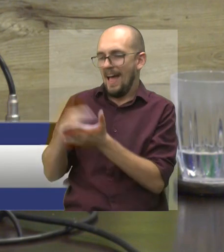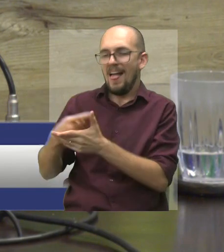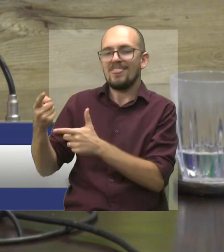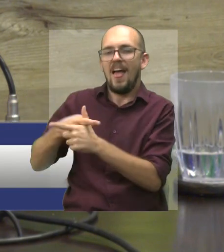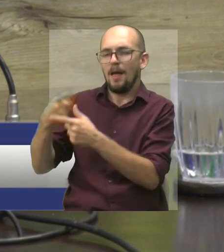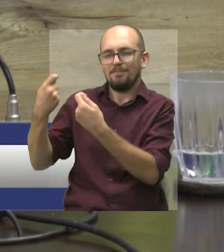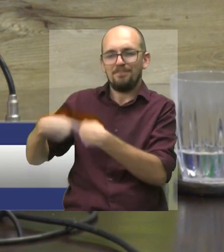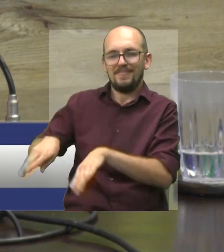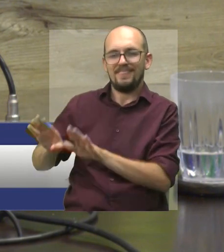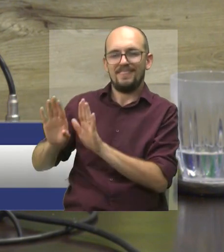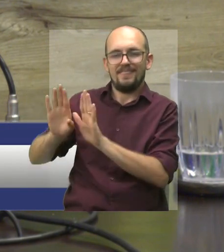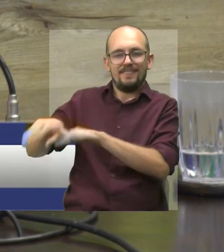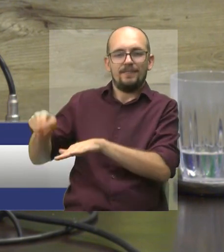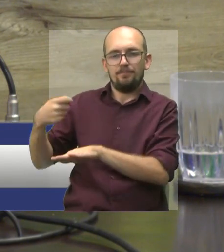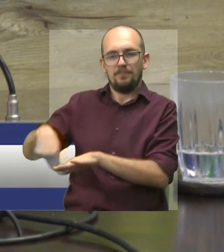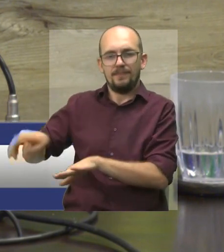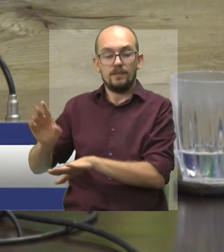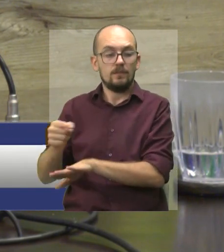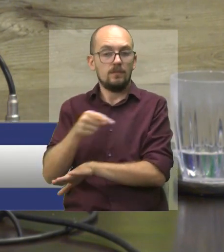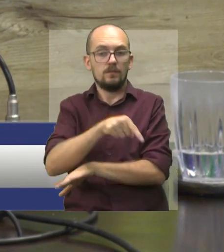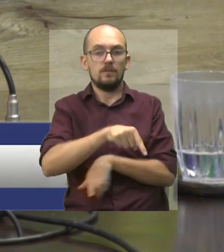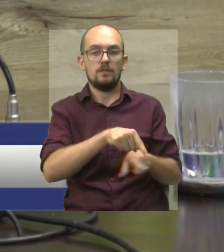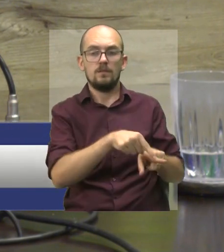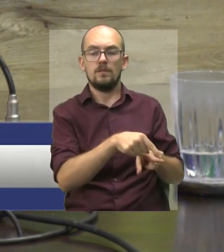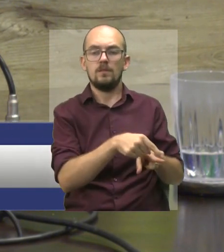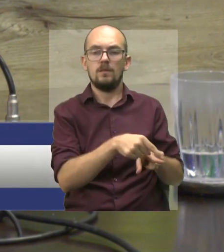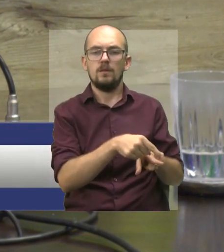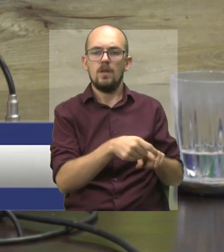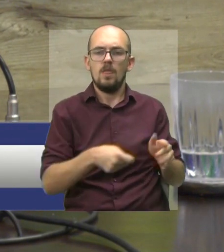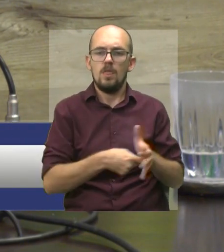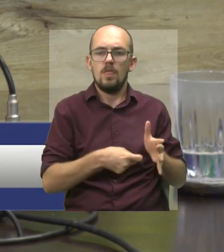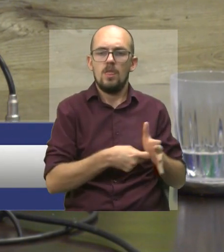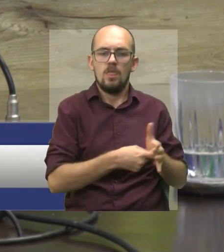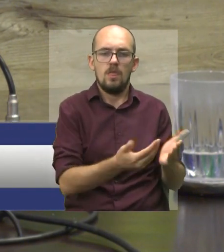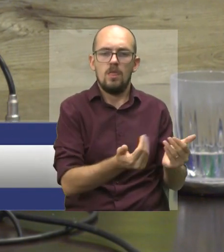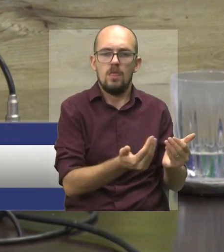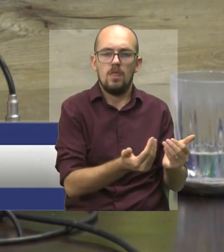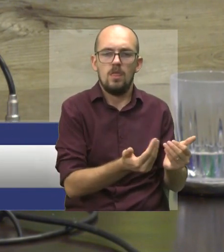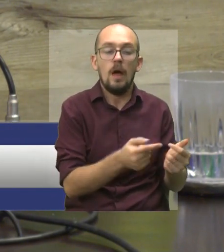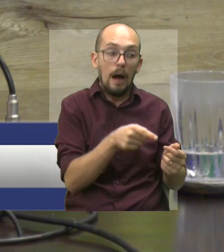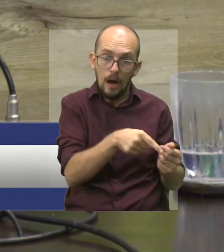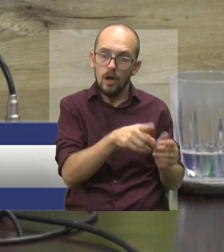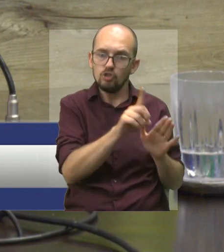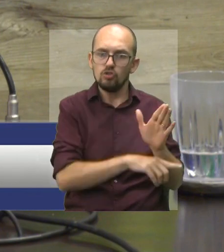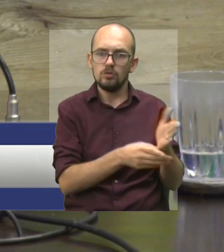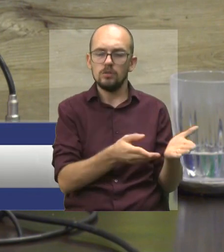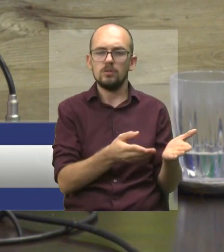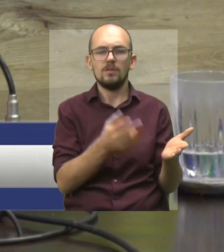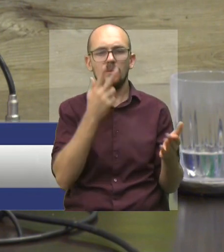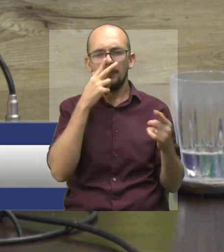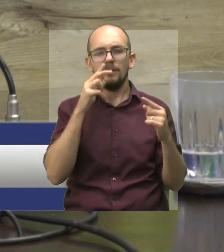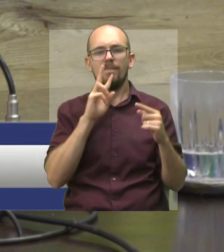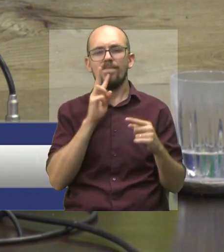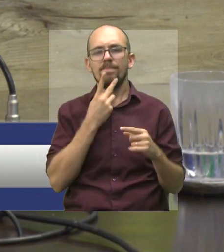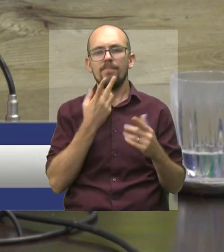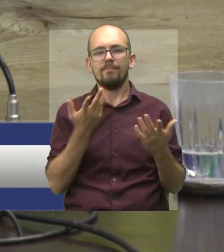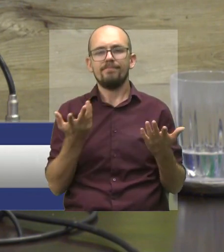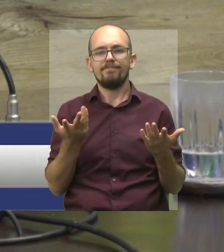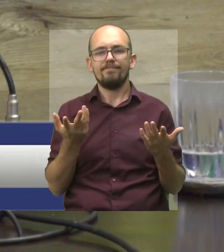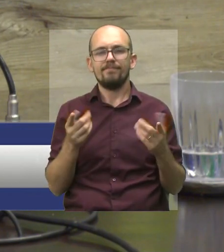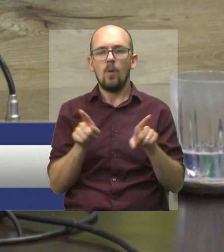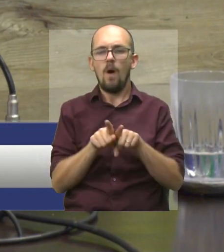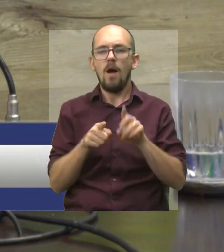me repassar para deixar de dar a quem tem direito? Então, é uma contradição que demonstra que